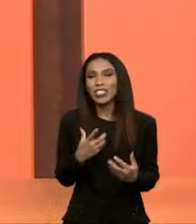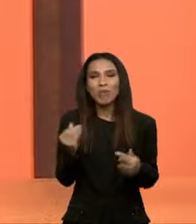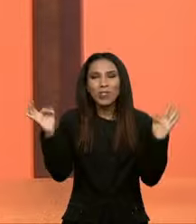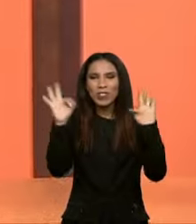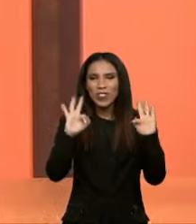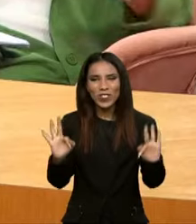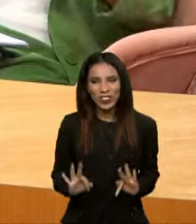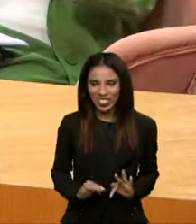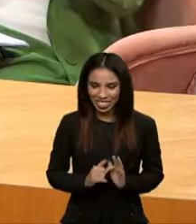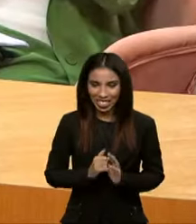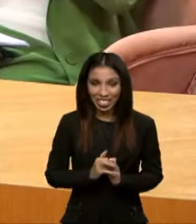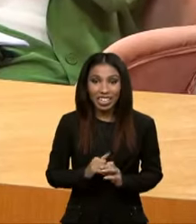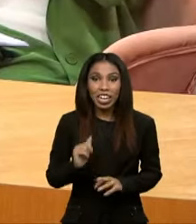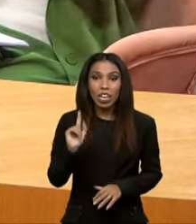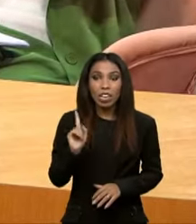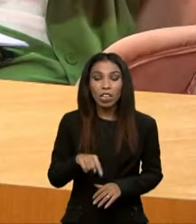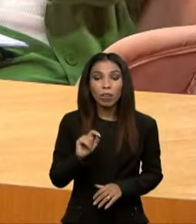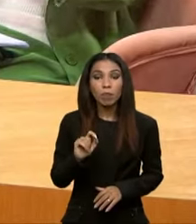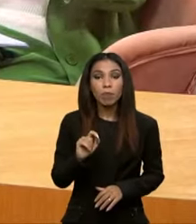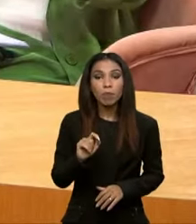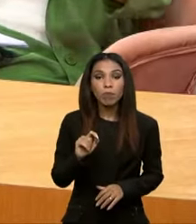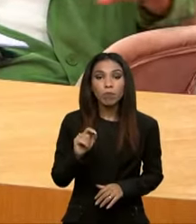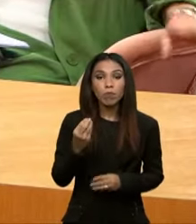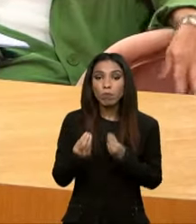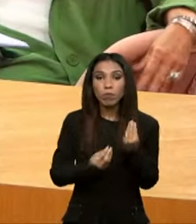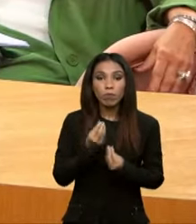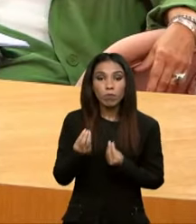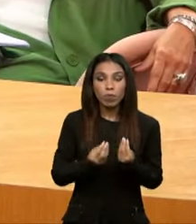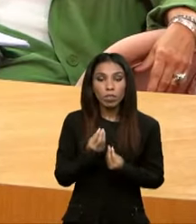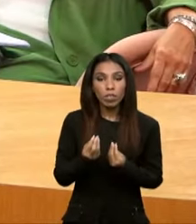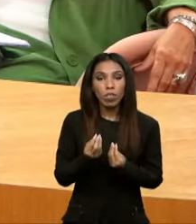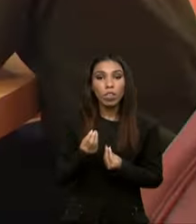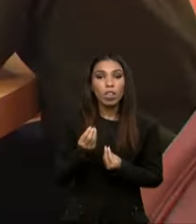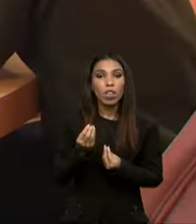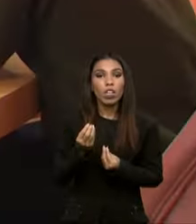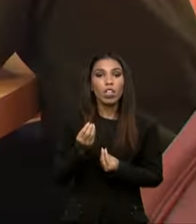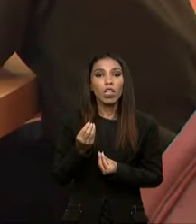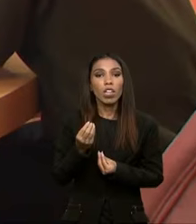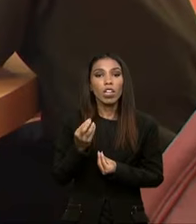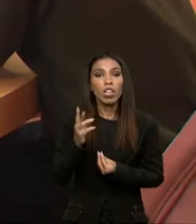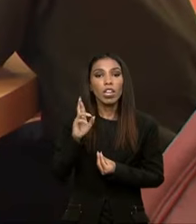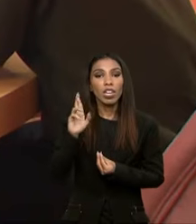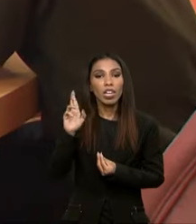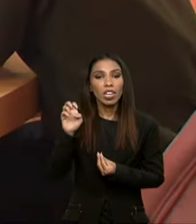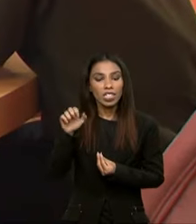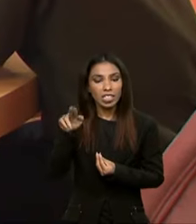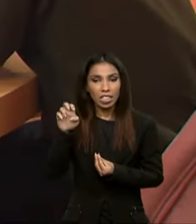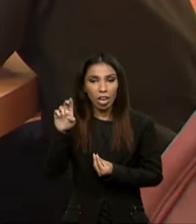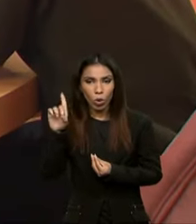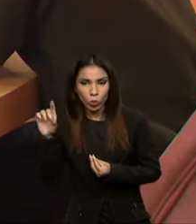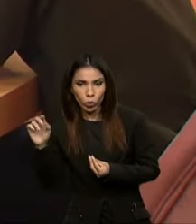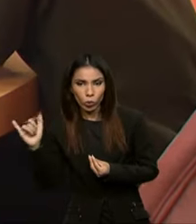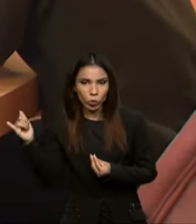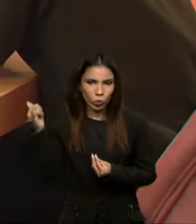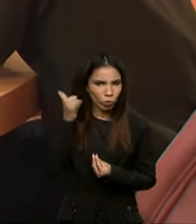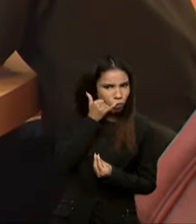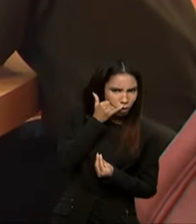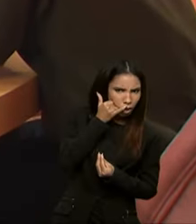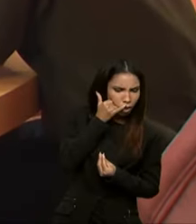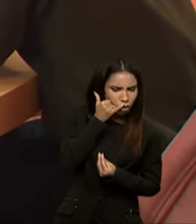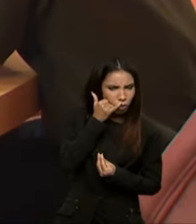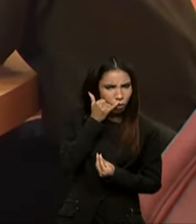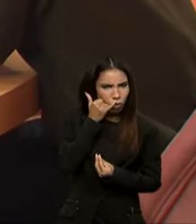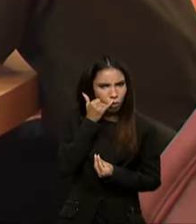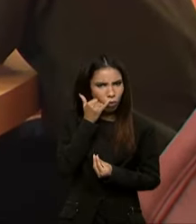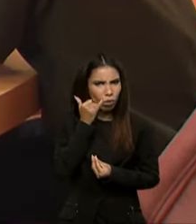E essa música, mas assim, eles levaram pra você? Como é que foi? Que você escolheu? O Ronaldo me ligou e falou... Amo o Ronaldo Bastos. Aí eu falei assim, bom, estranhíssimo. Porque